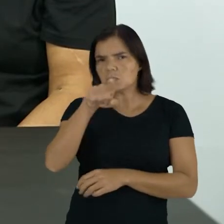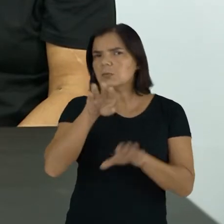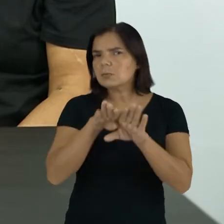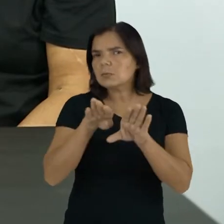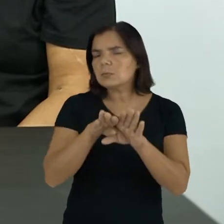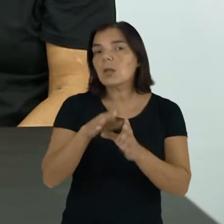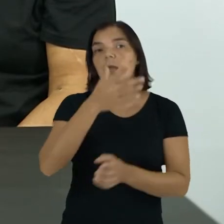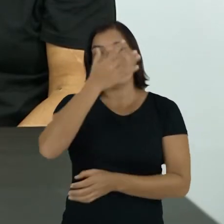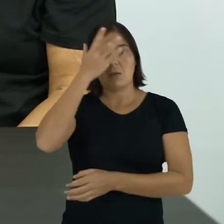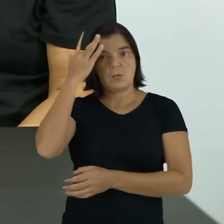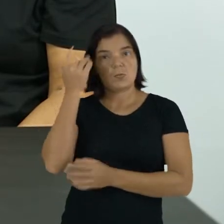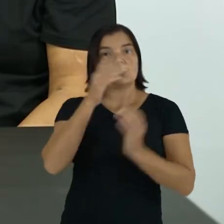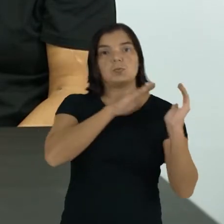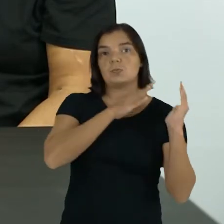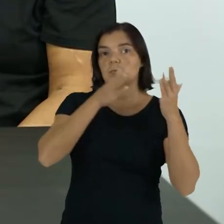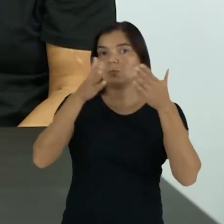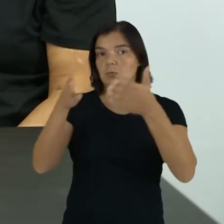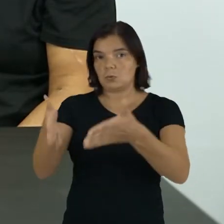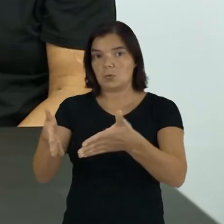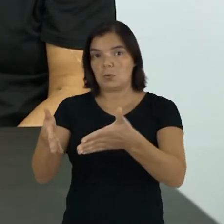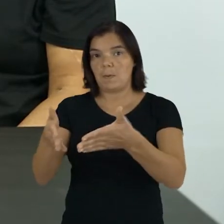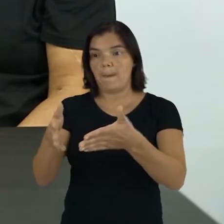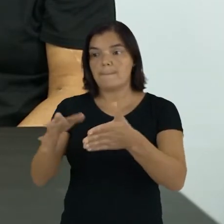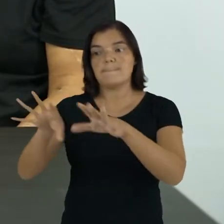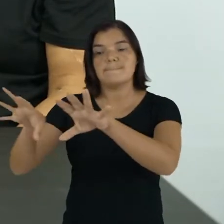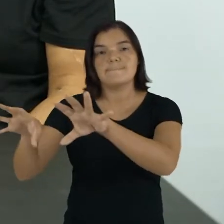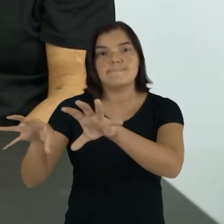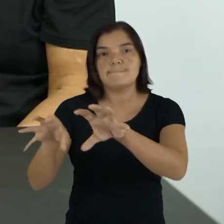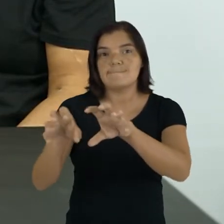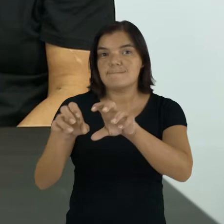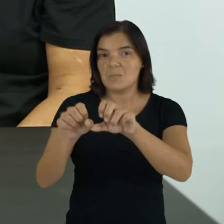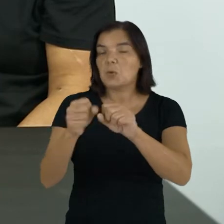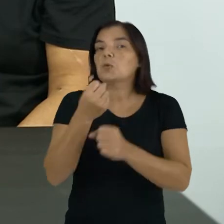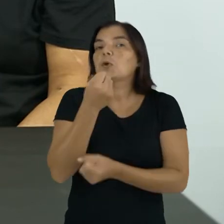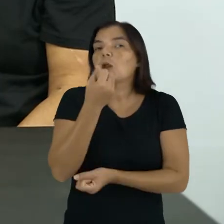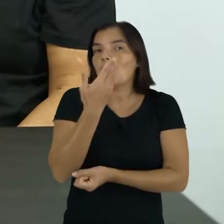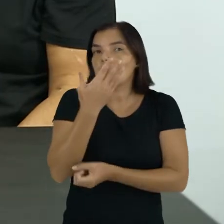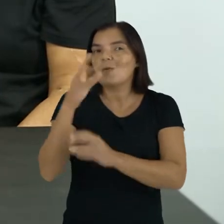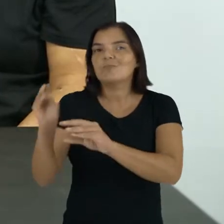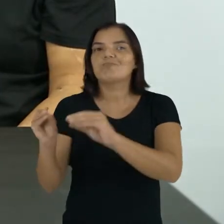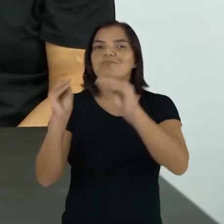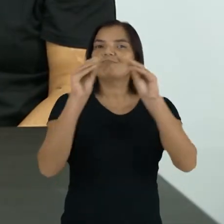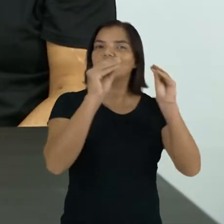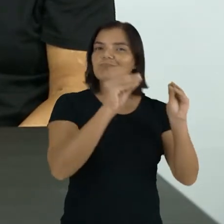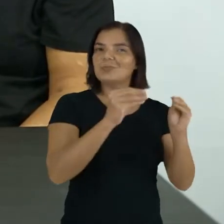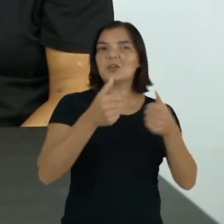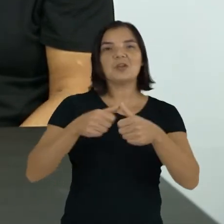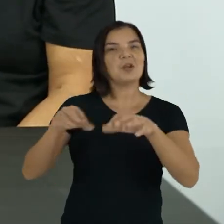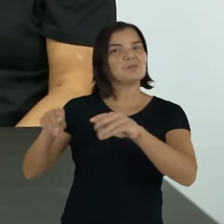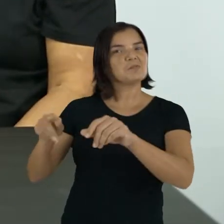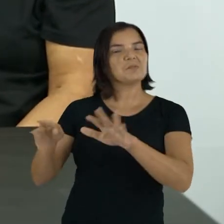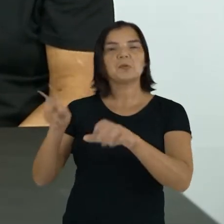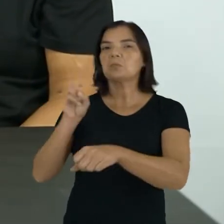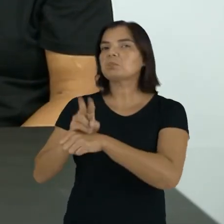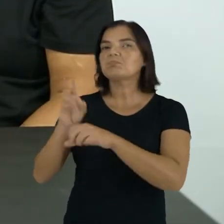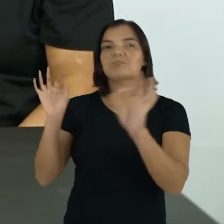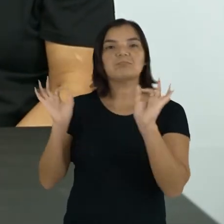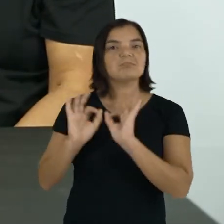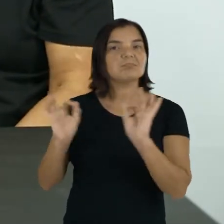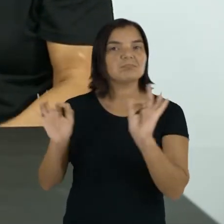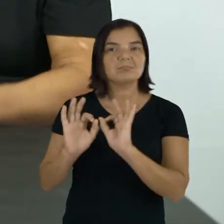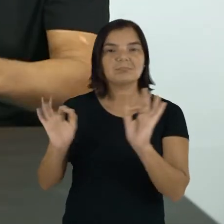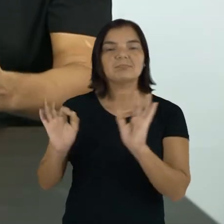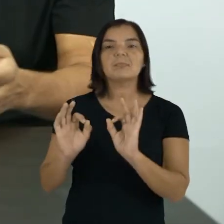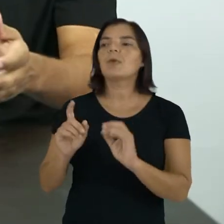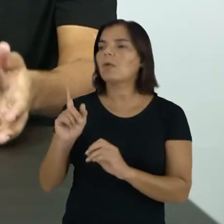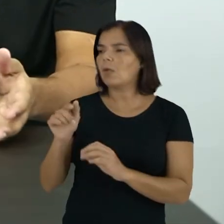assim também, as pessoas vinham, pegavam tudo, né? Pegavam o que era bom e as terras iam ficando, né? Sem ninguém cuidando. Não